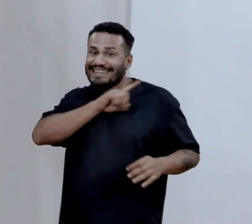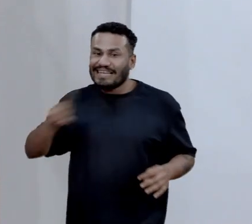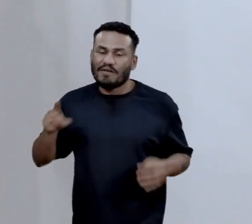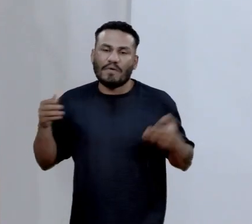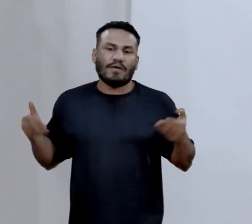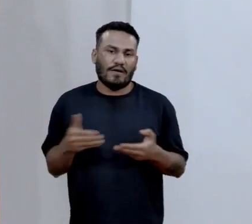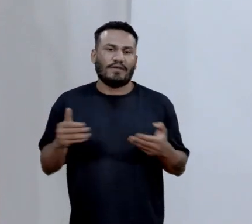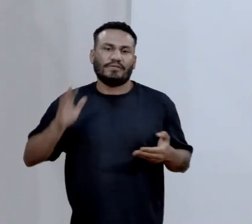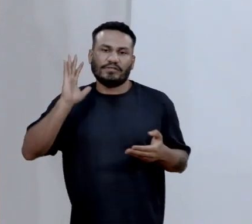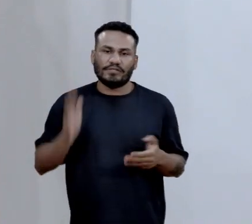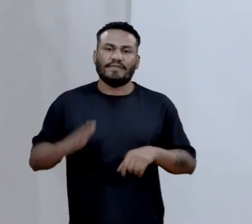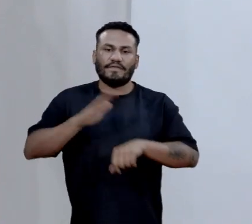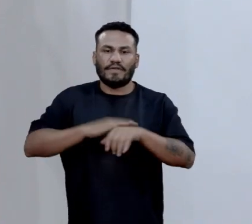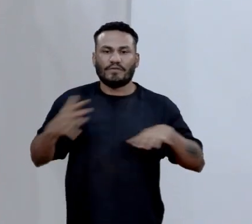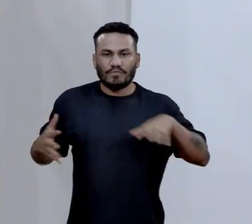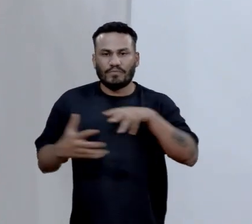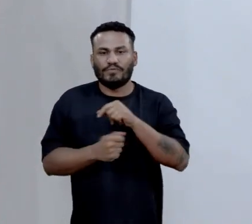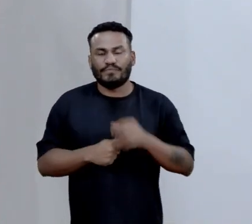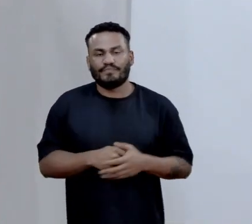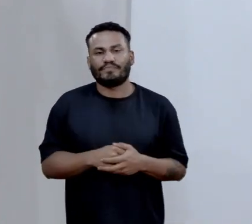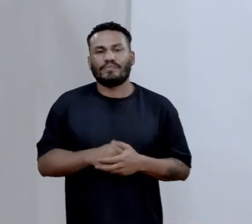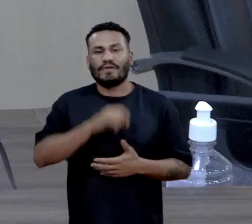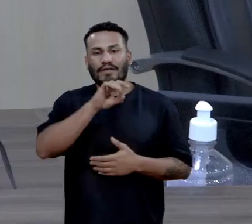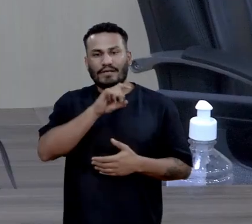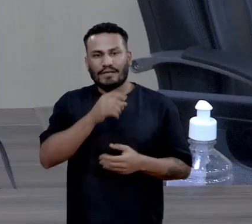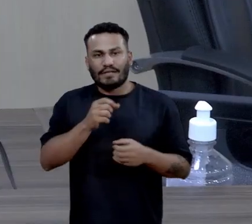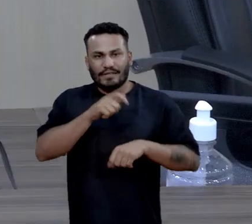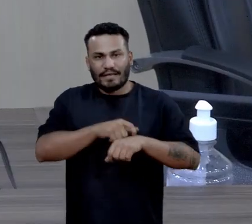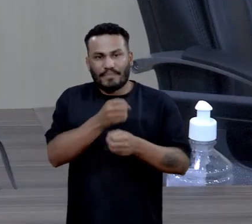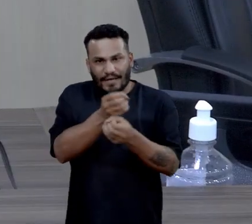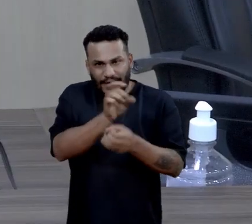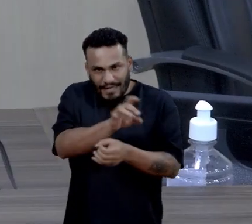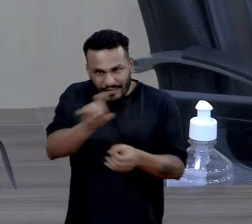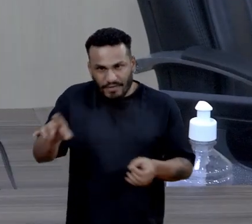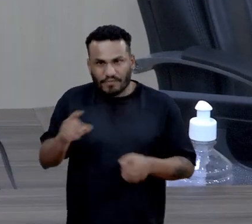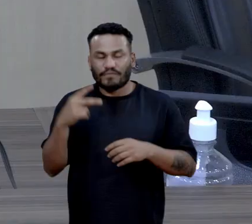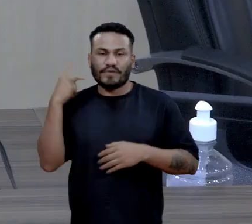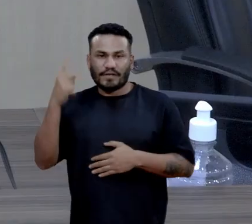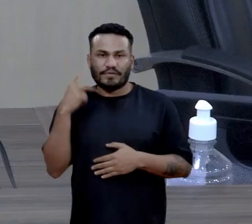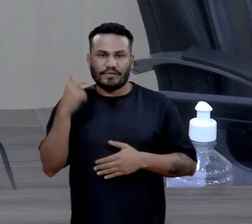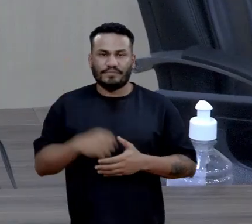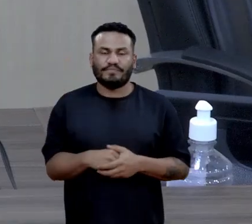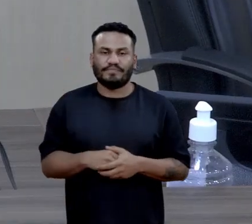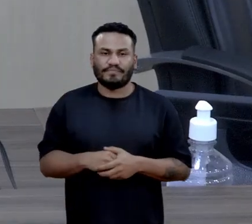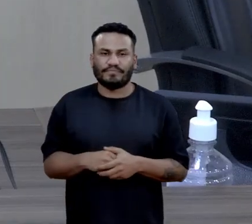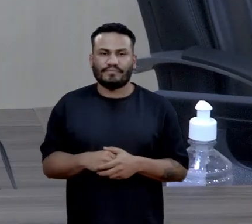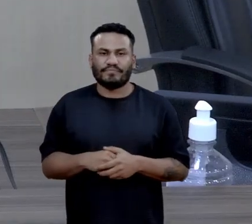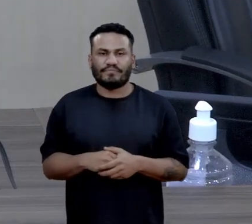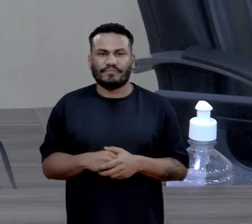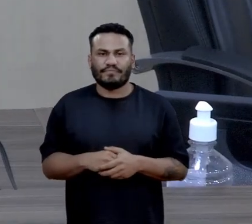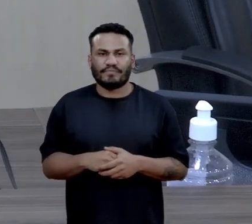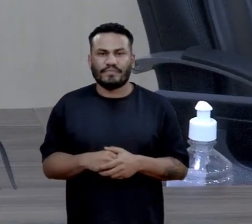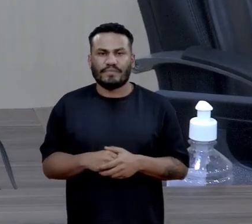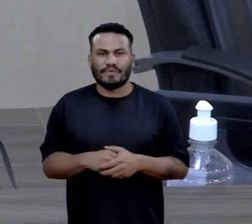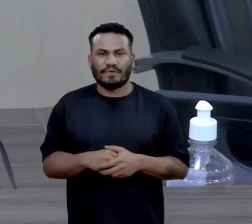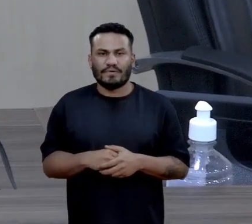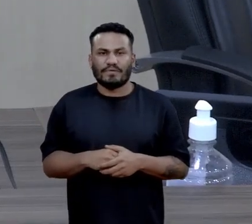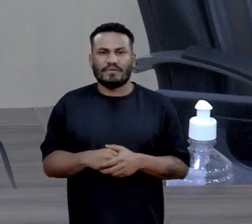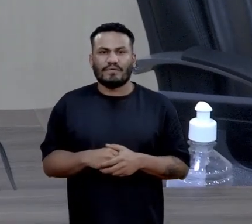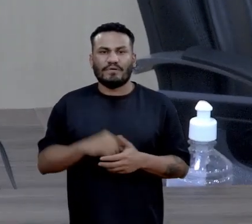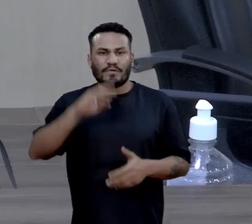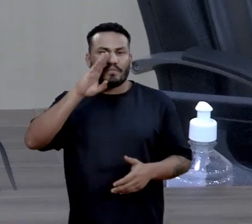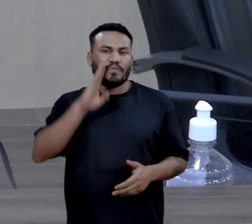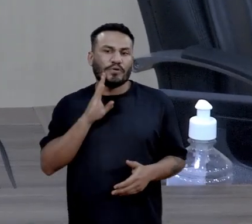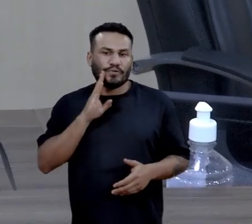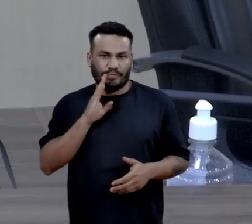agora já é feito no mundo inteiro. Concedo a parte a cada um dos vereadores. Ouço com autorização do orador a parte do